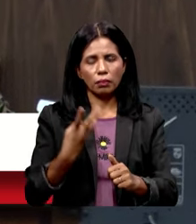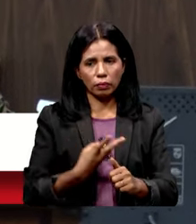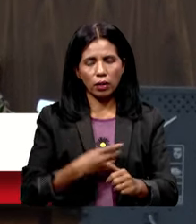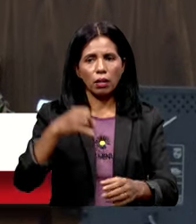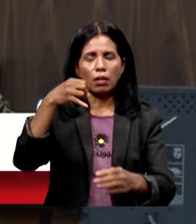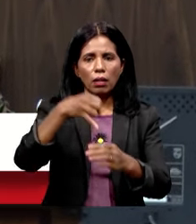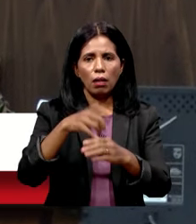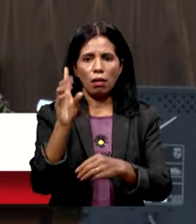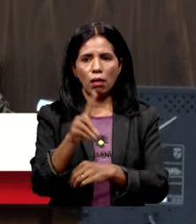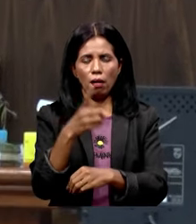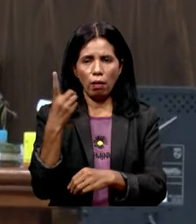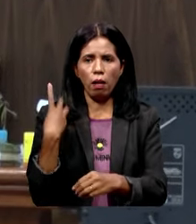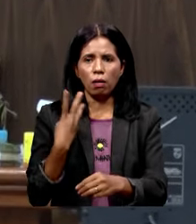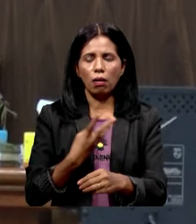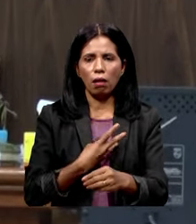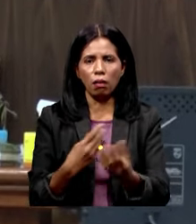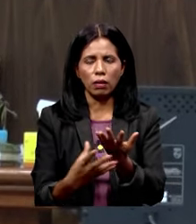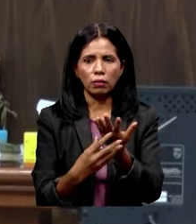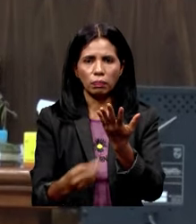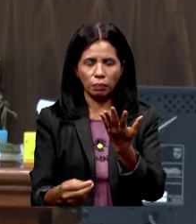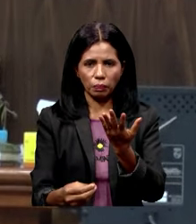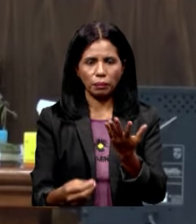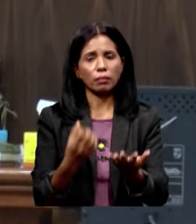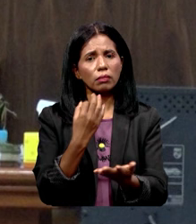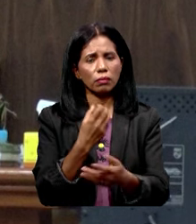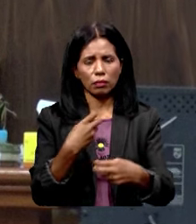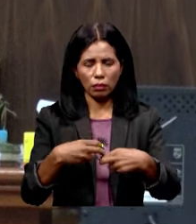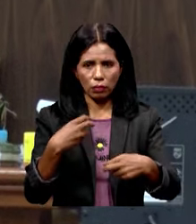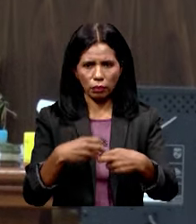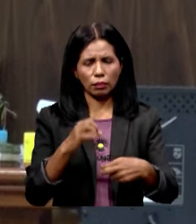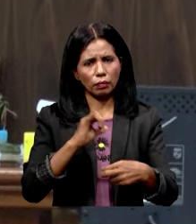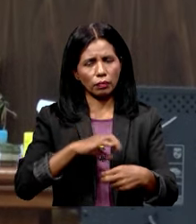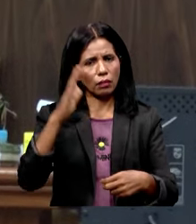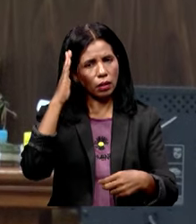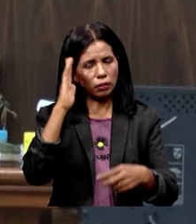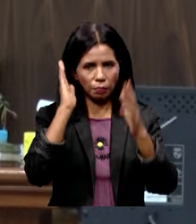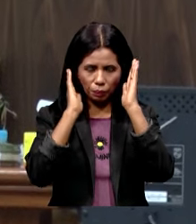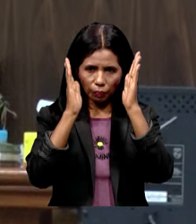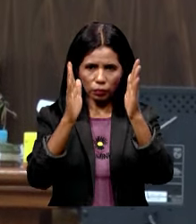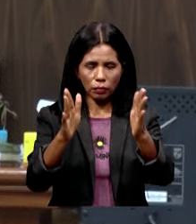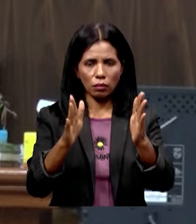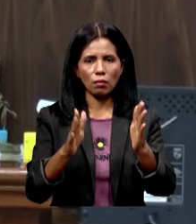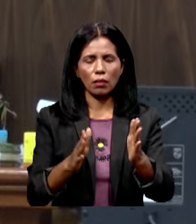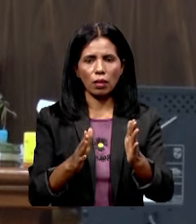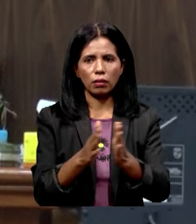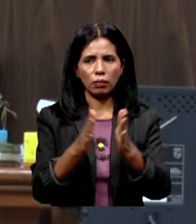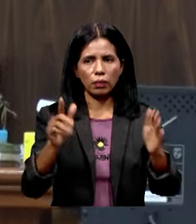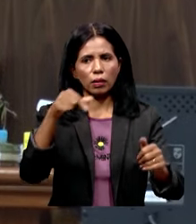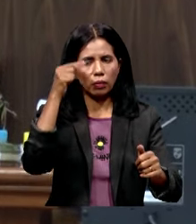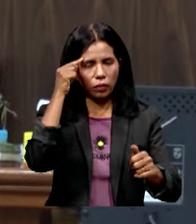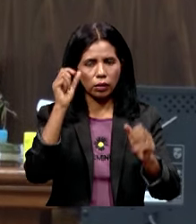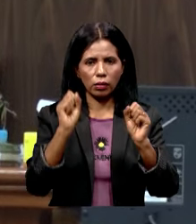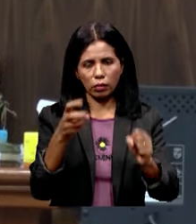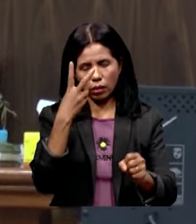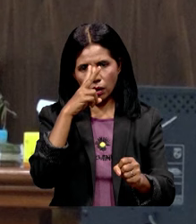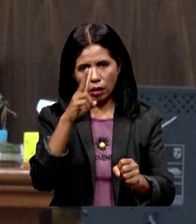o rindader ita tu imprime mos susar. Mas ao anoing idanesa ia atenção bot ba governo para toda a